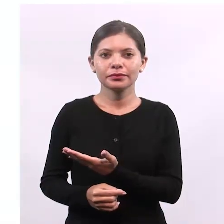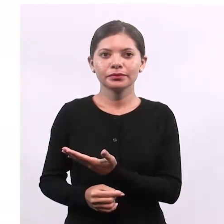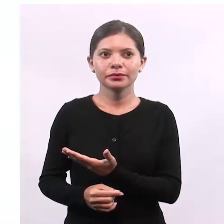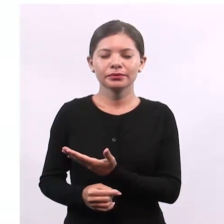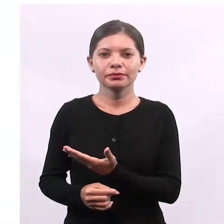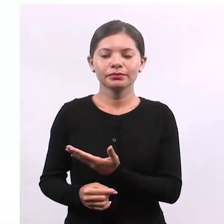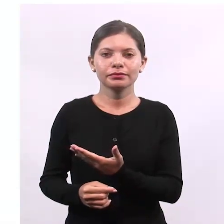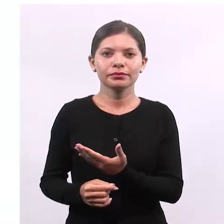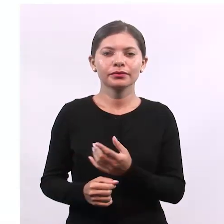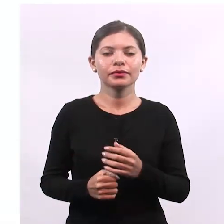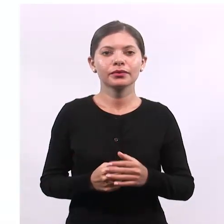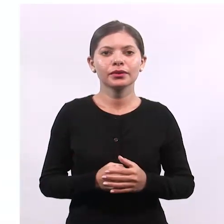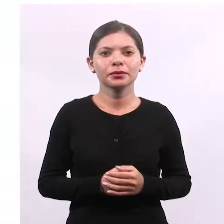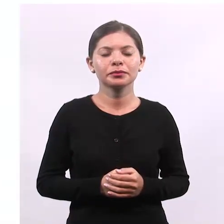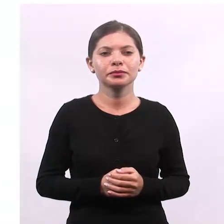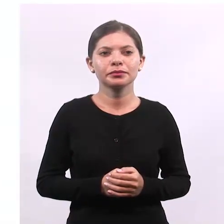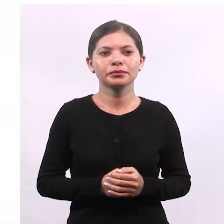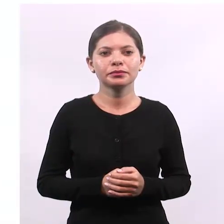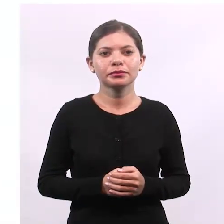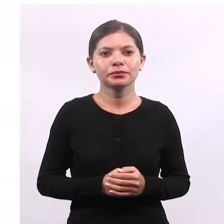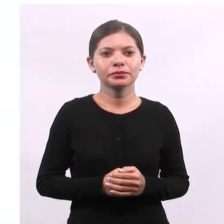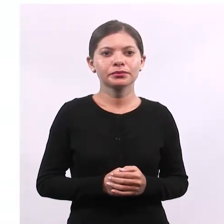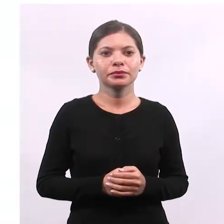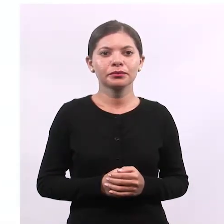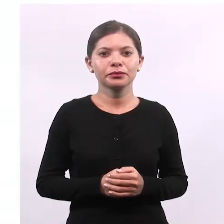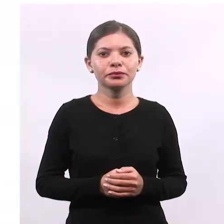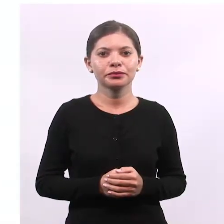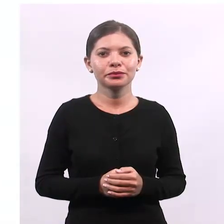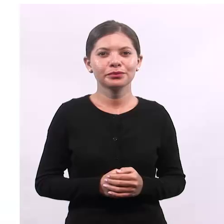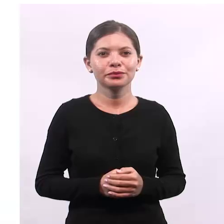observar Essa parte é